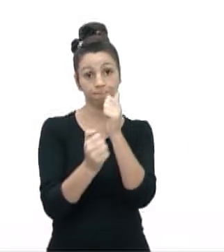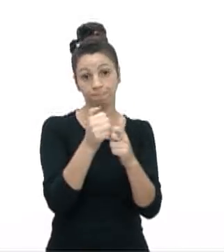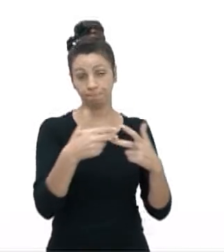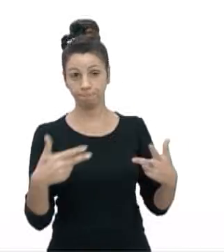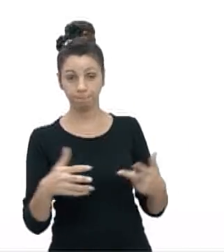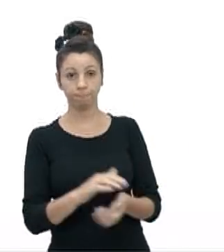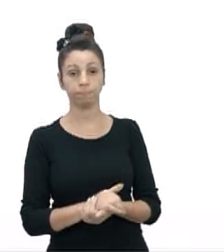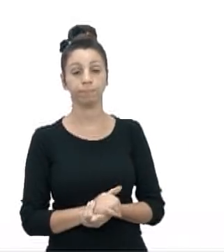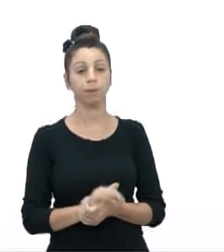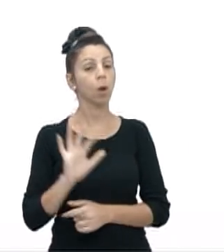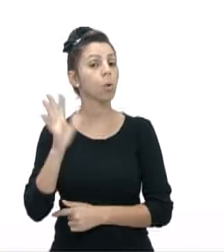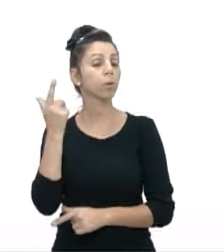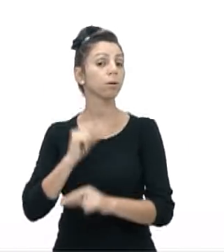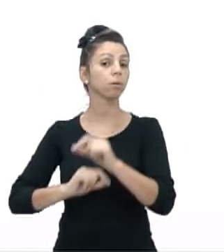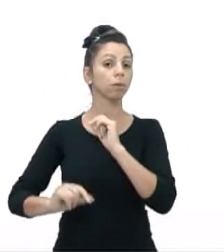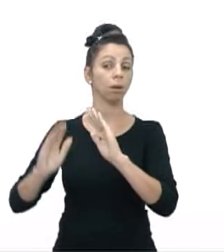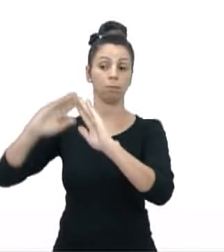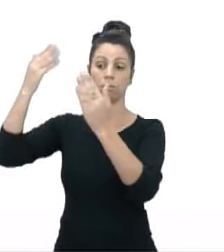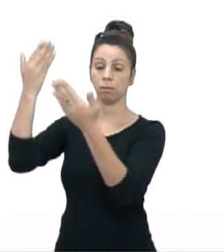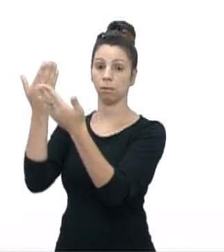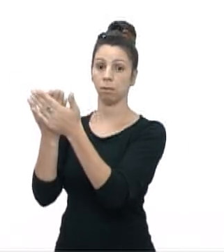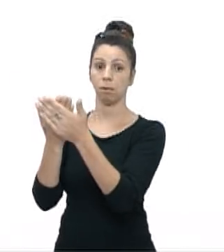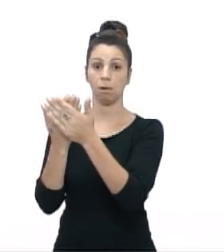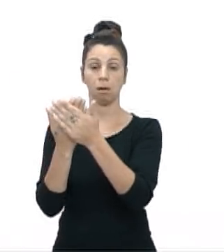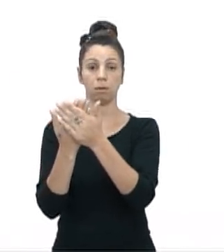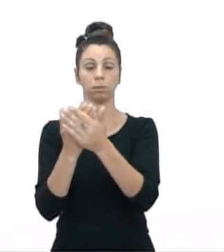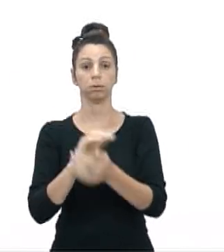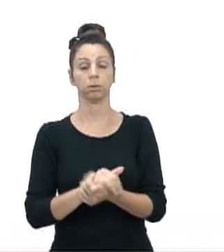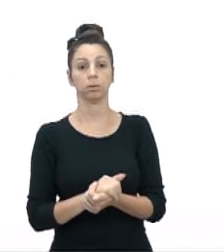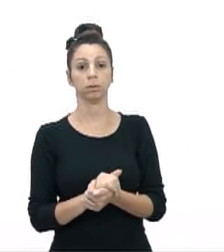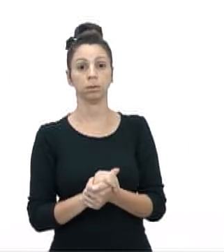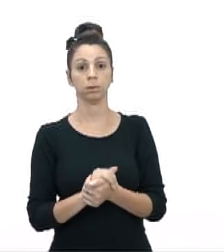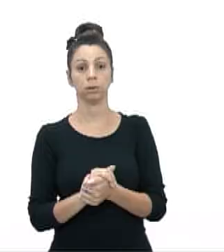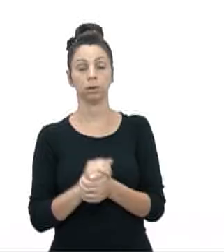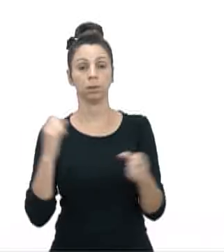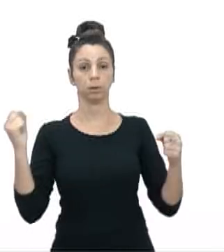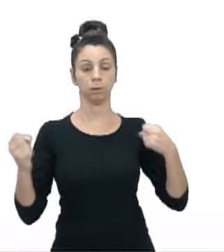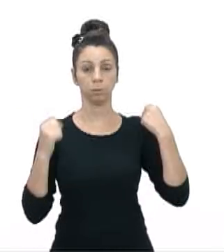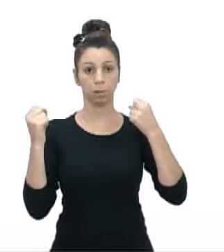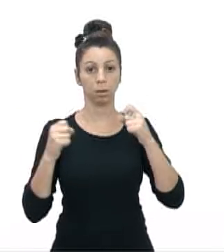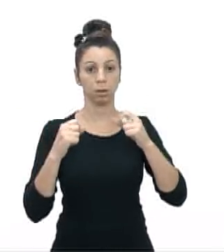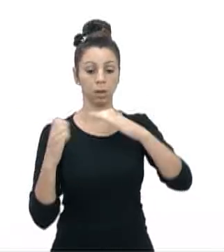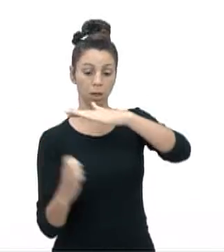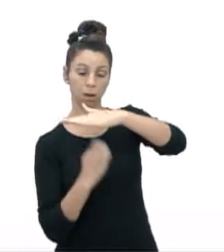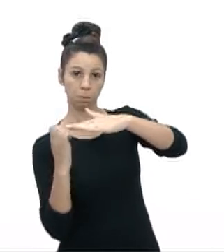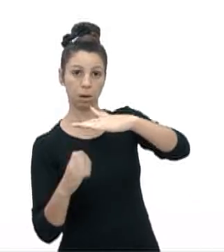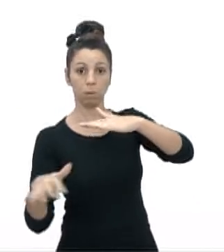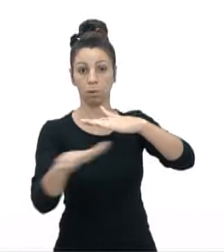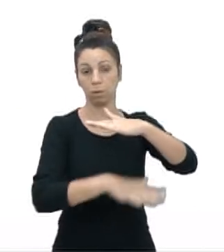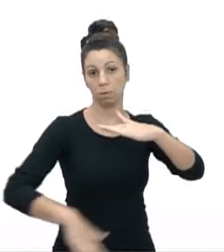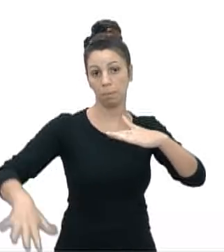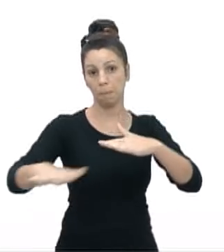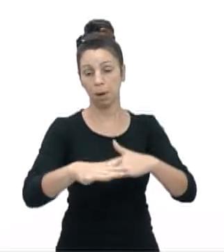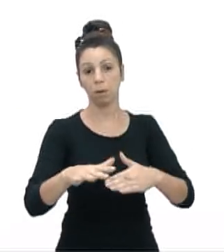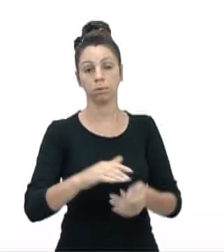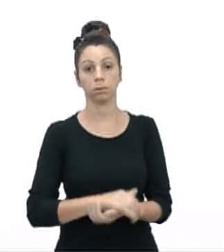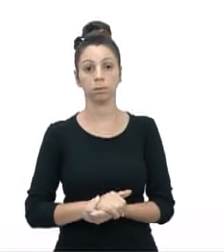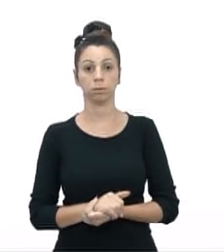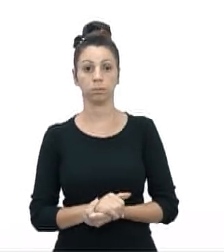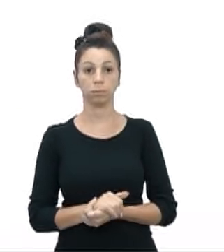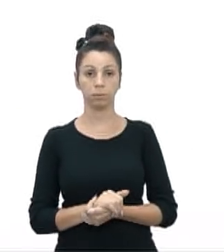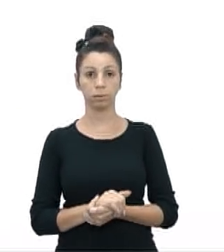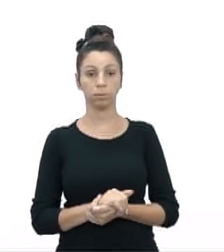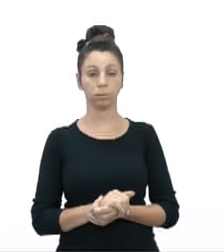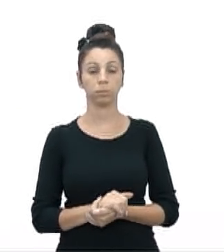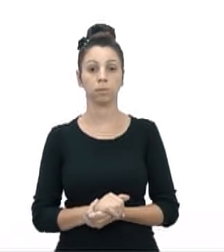que acontecerão em escolas, academias, empresas e espaços públicos. Informe-se sobre os locais e horários de